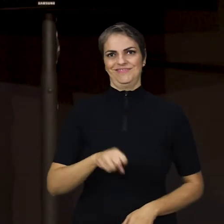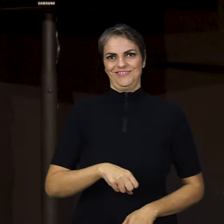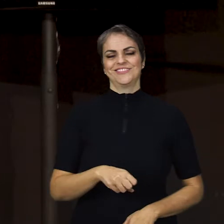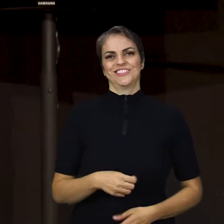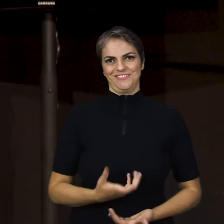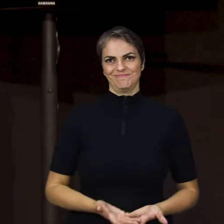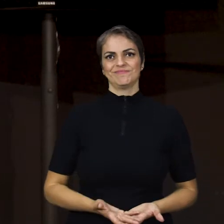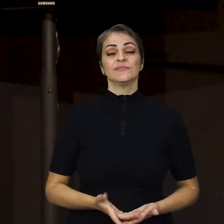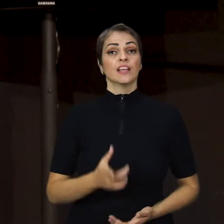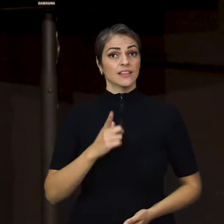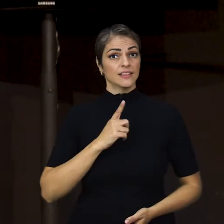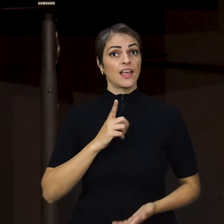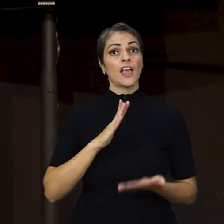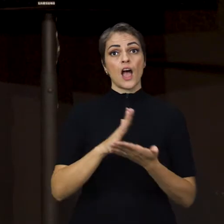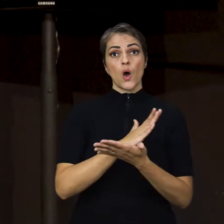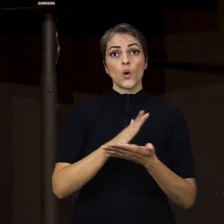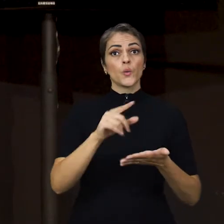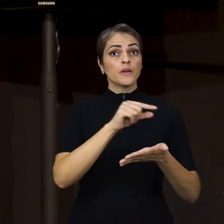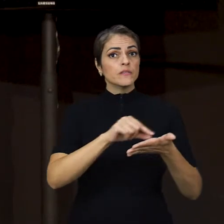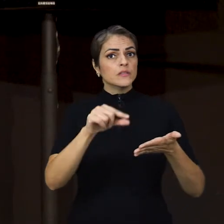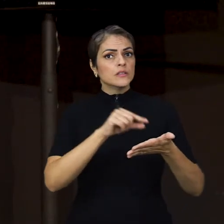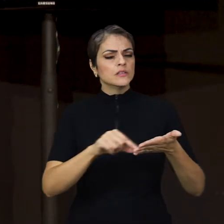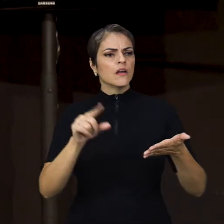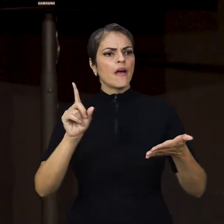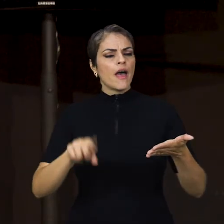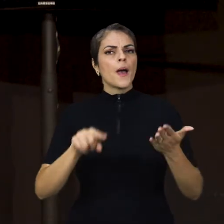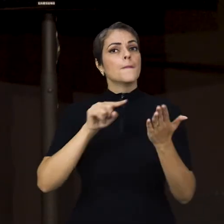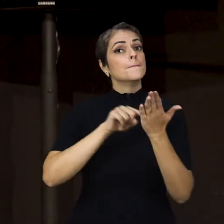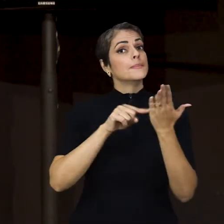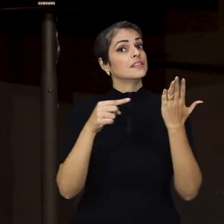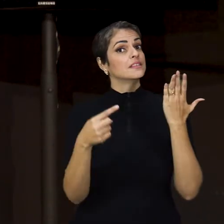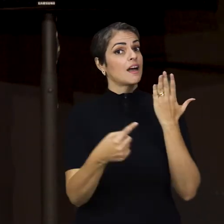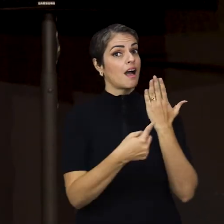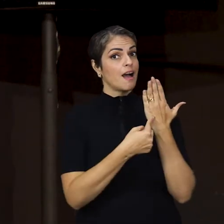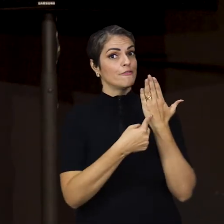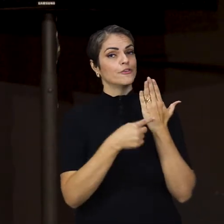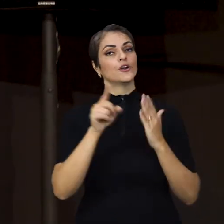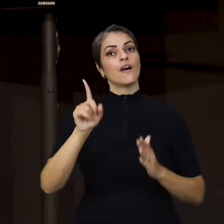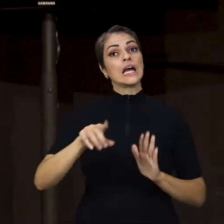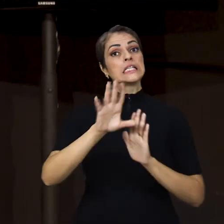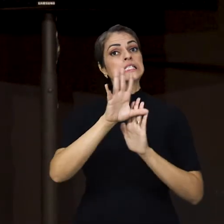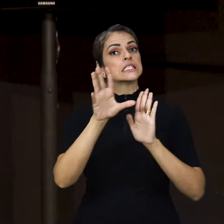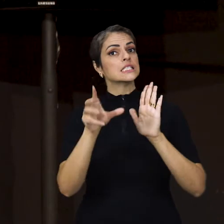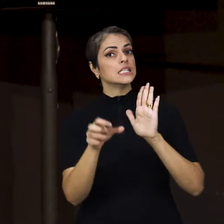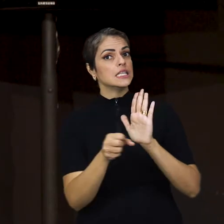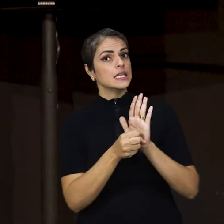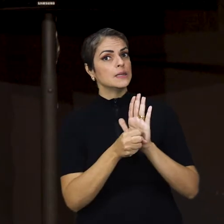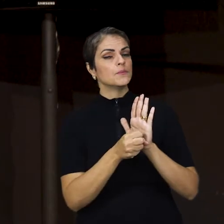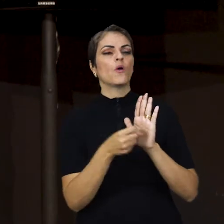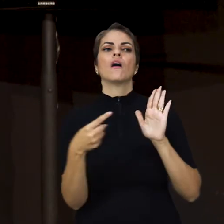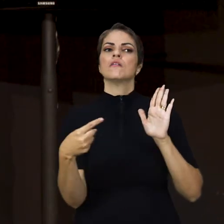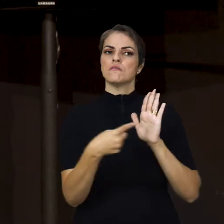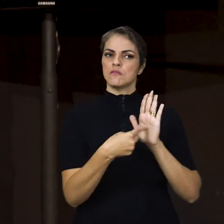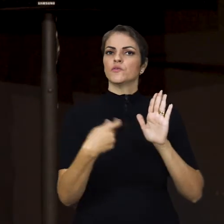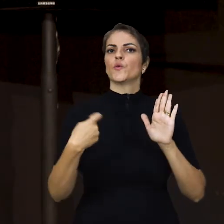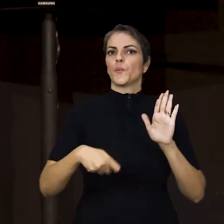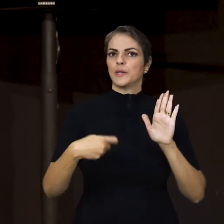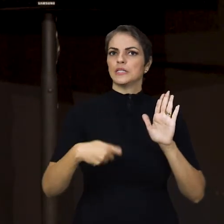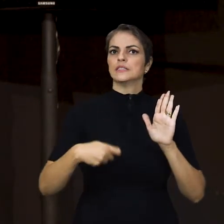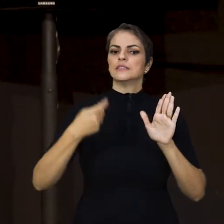Existem passagens cuja linguagem é metafórica, é simbólica, e aí sim existem algumas camadas que precisam